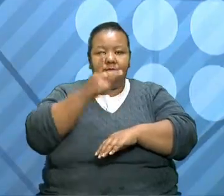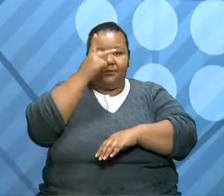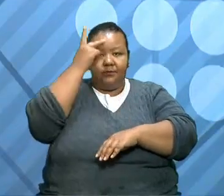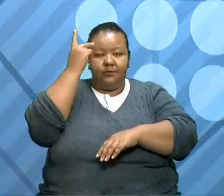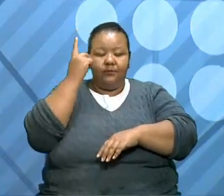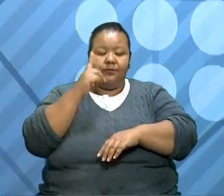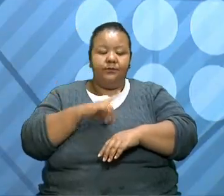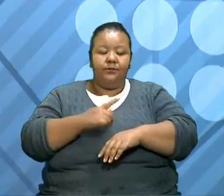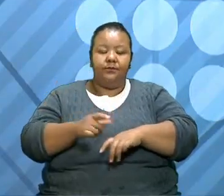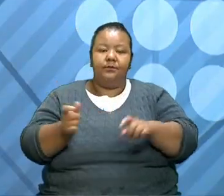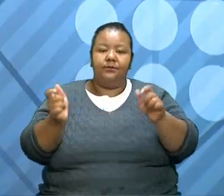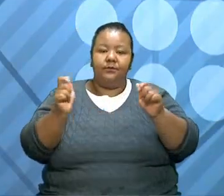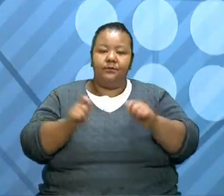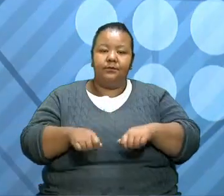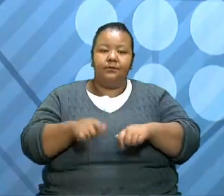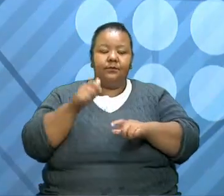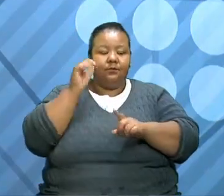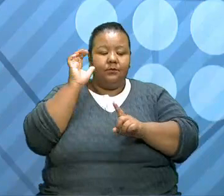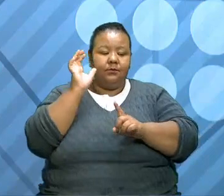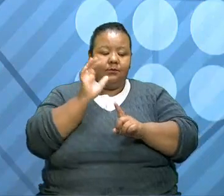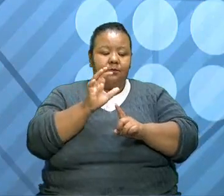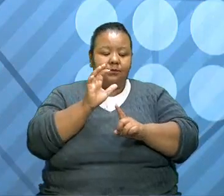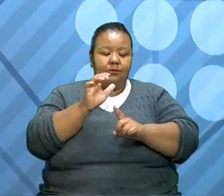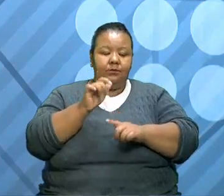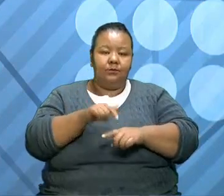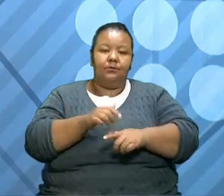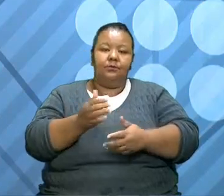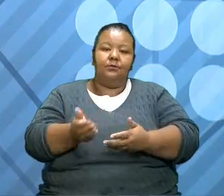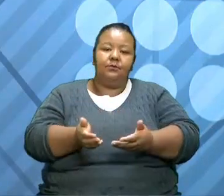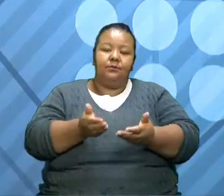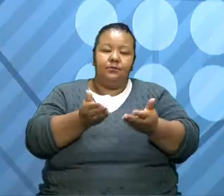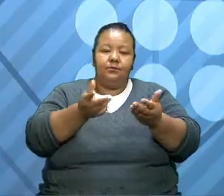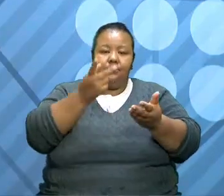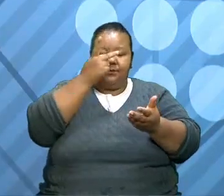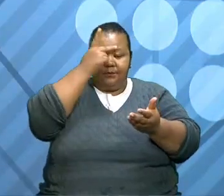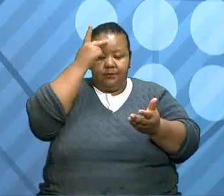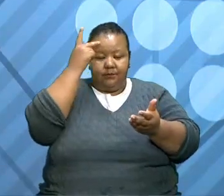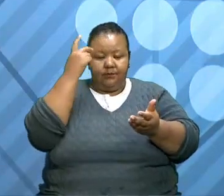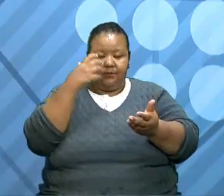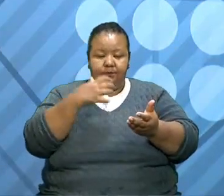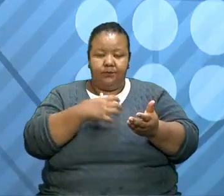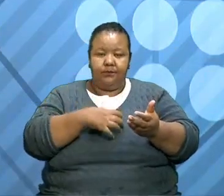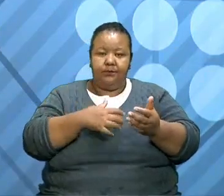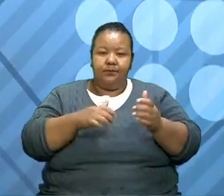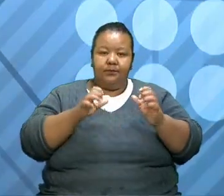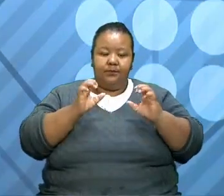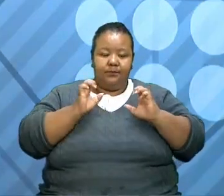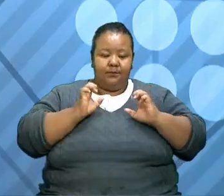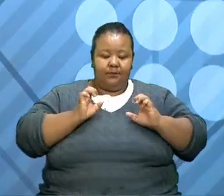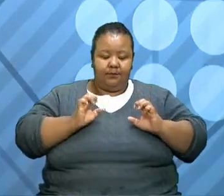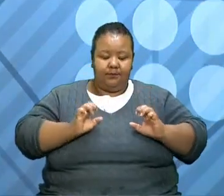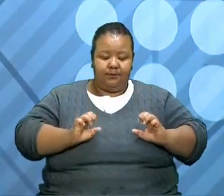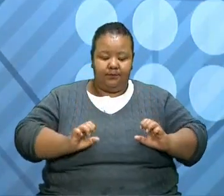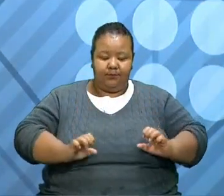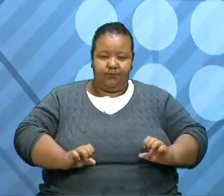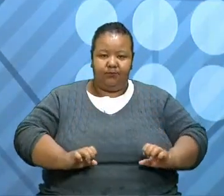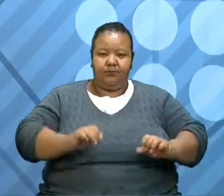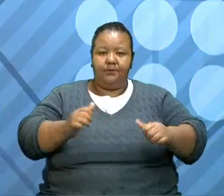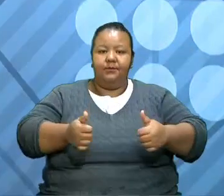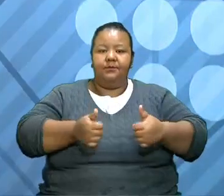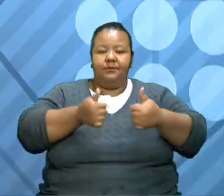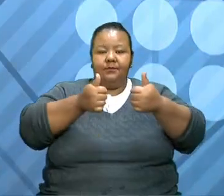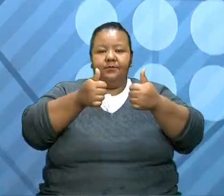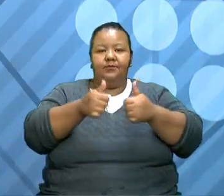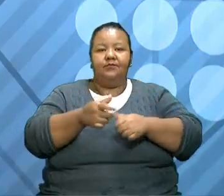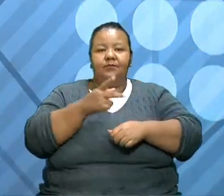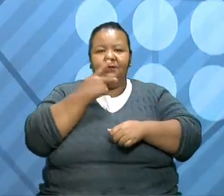uma capacidade de influenciar, motivar as pessoas de maneira ética e positiva.